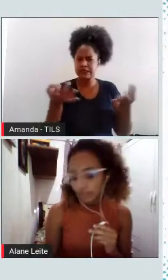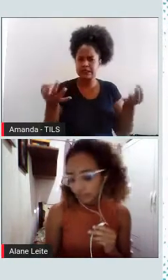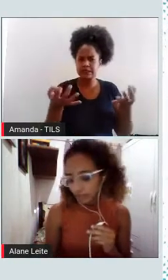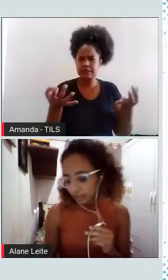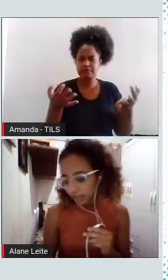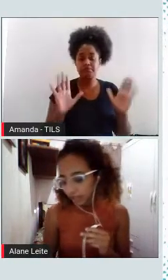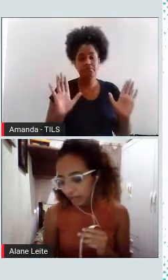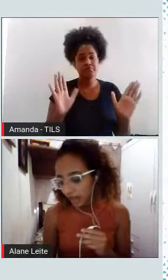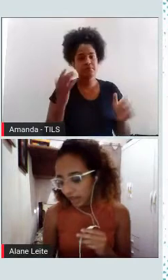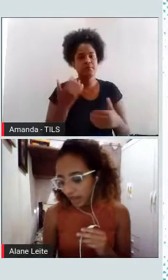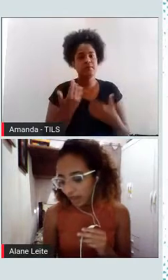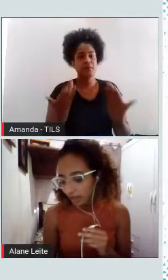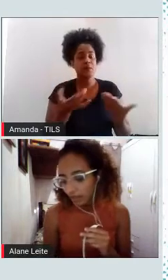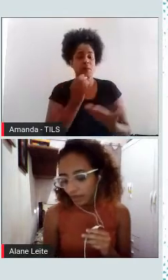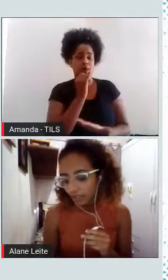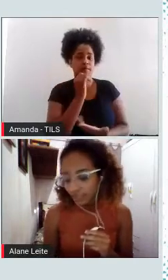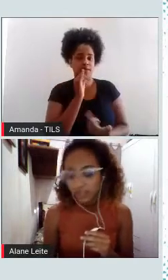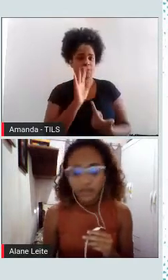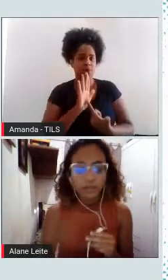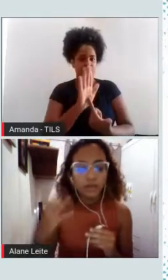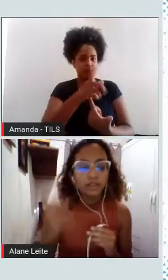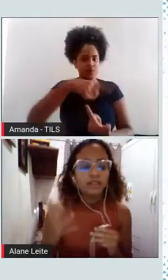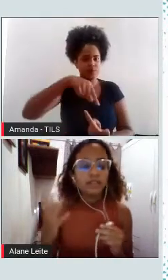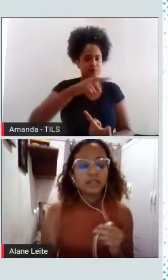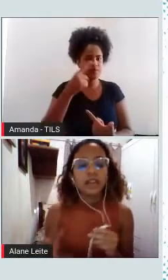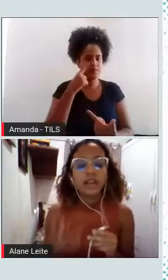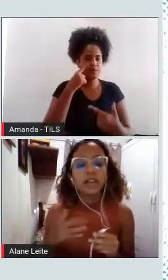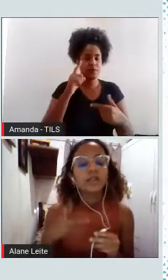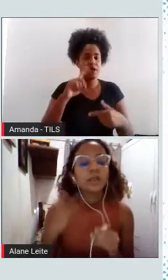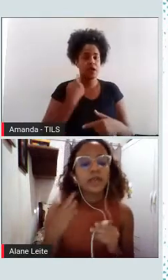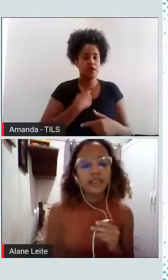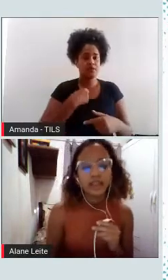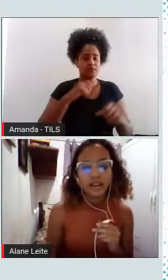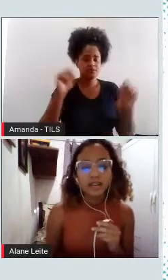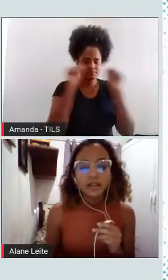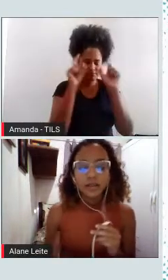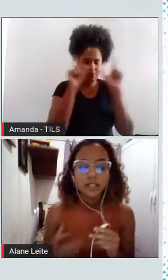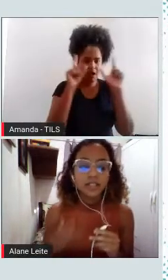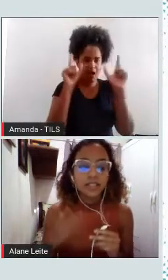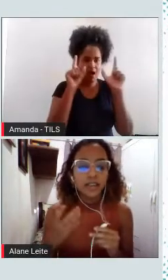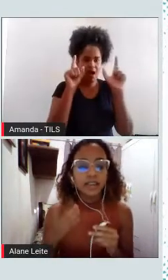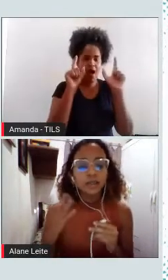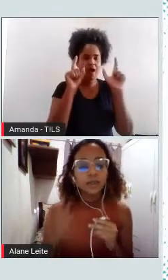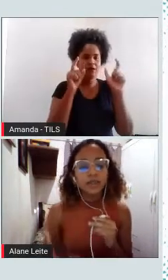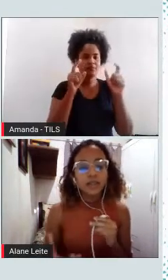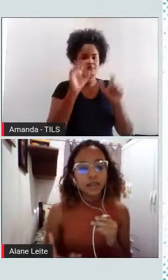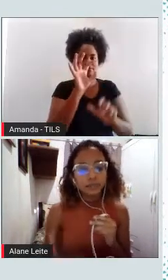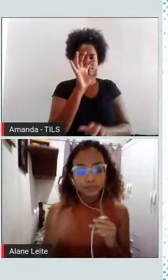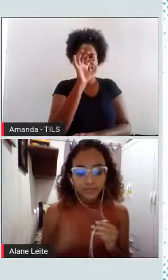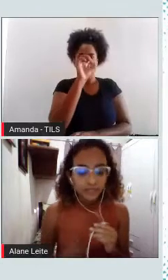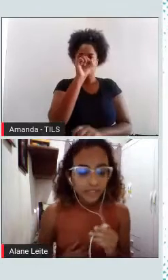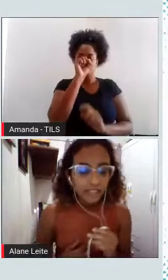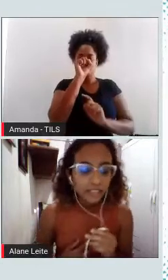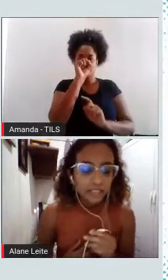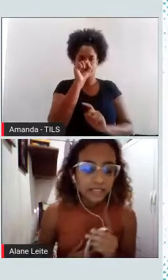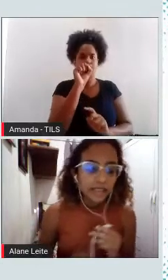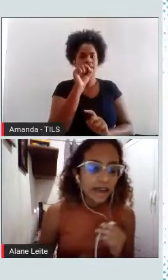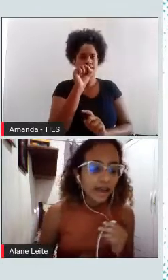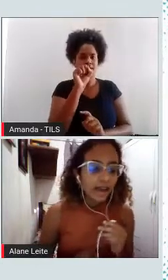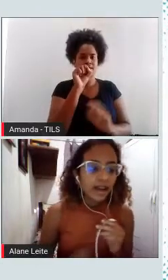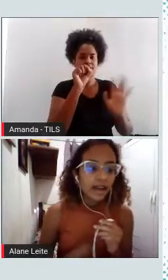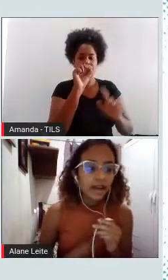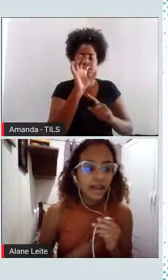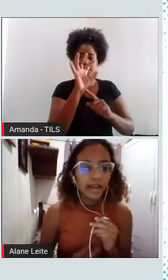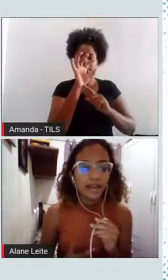assim que quando a gente acorda, a gente abre o olho, a gente faz o quê? Respira. Quando a gente respira, a gente